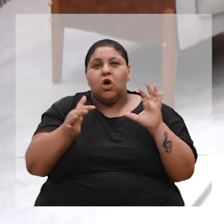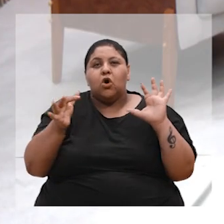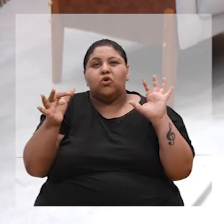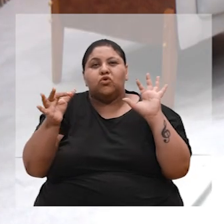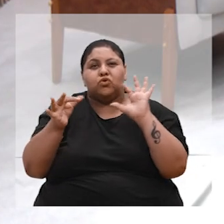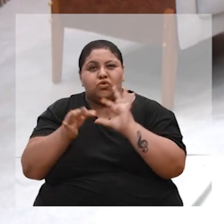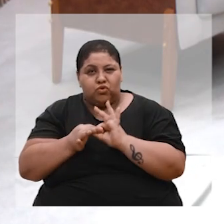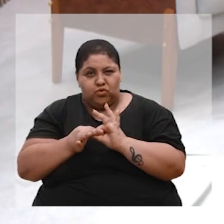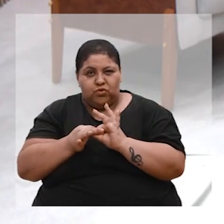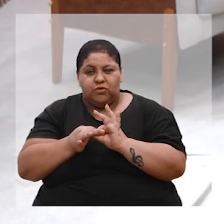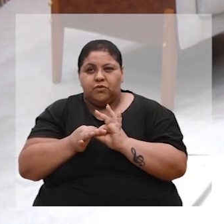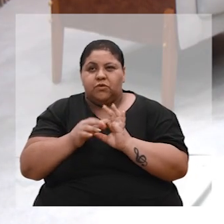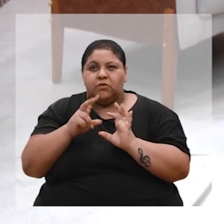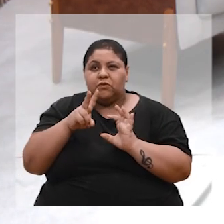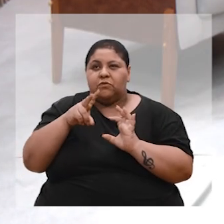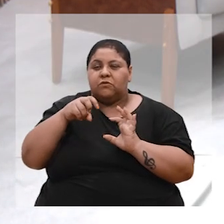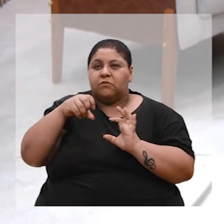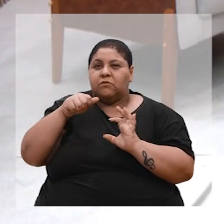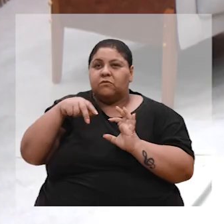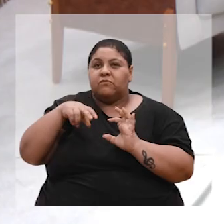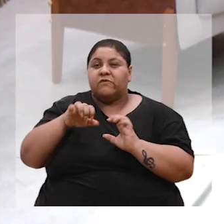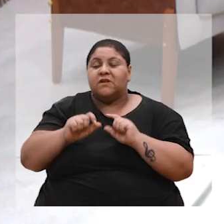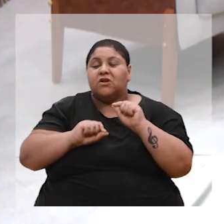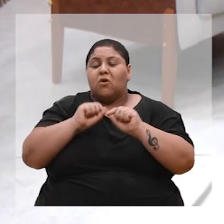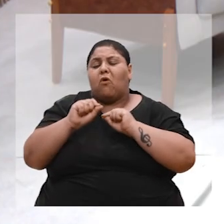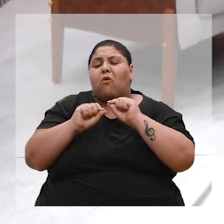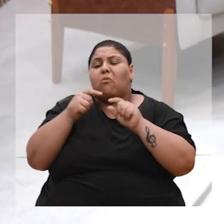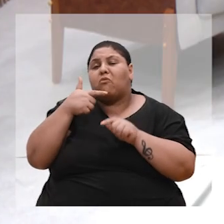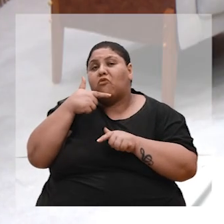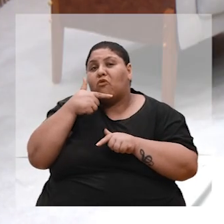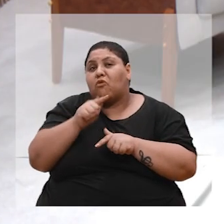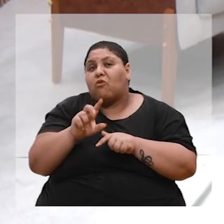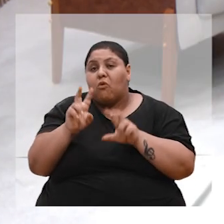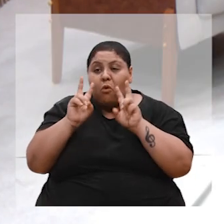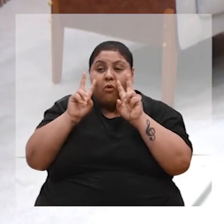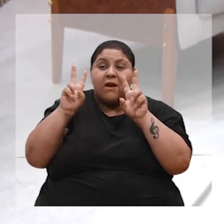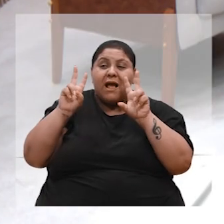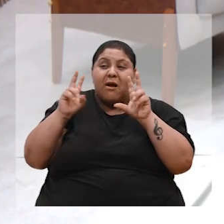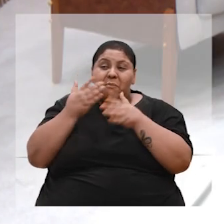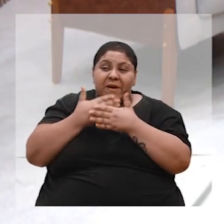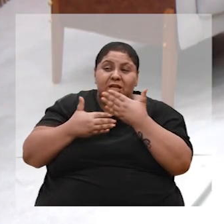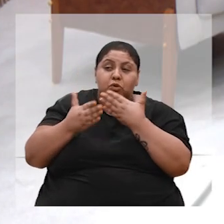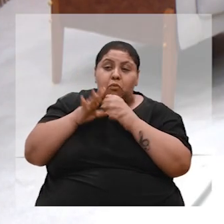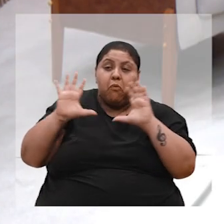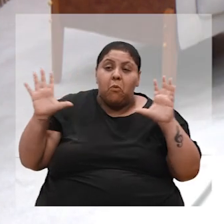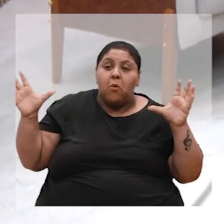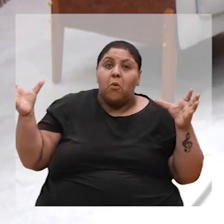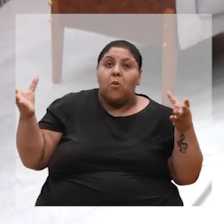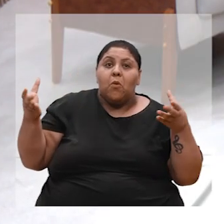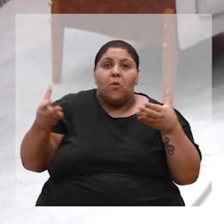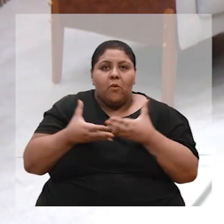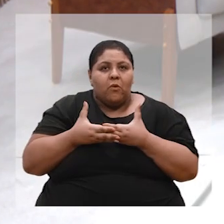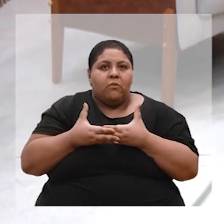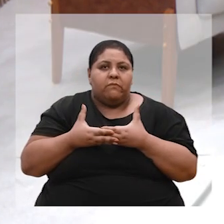tua questão, né, Vânia, como dar conta de tudo isso, como olhar para tudo isso.